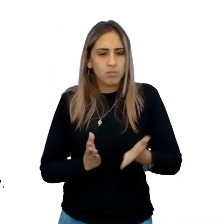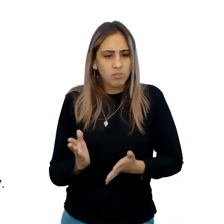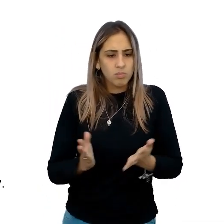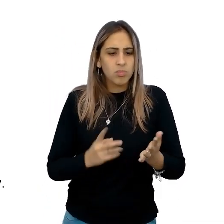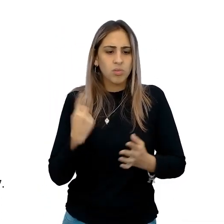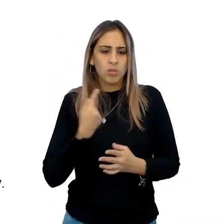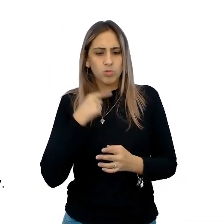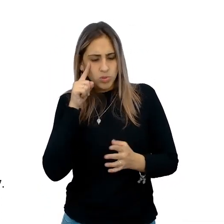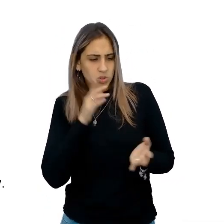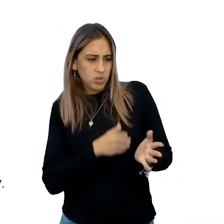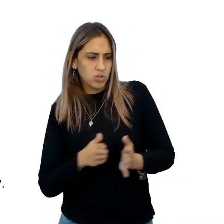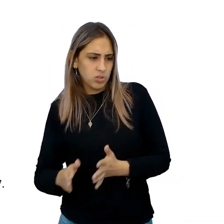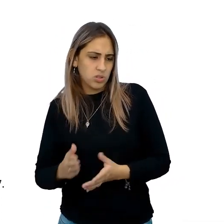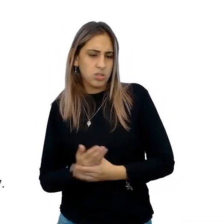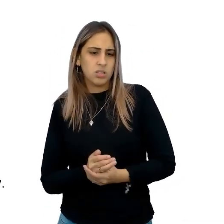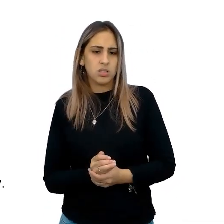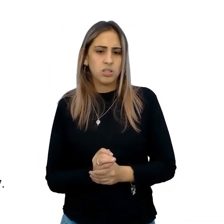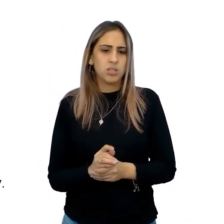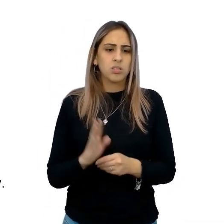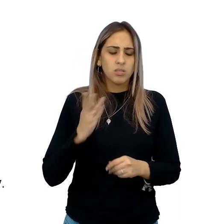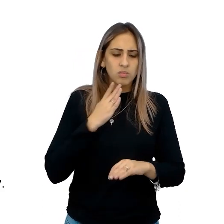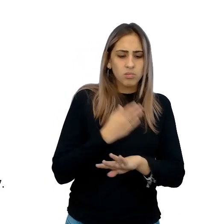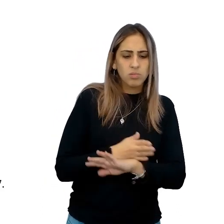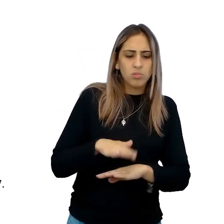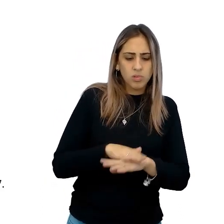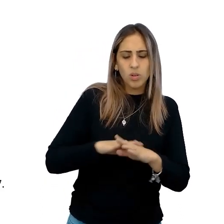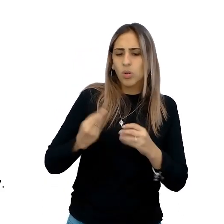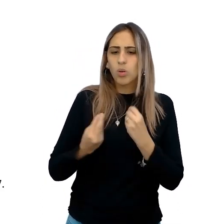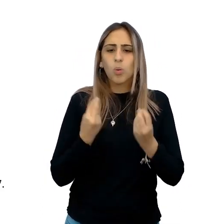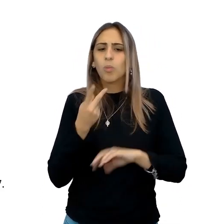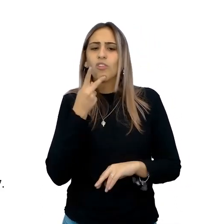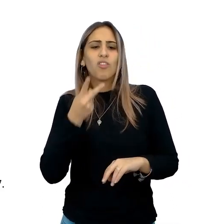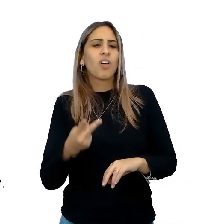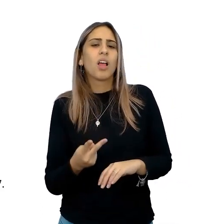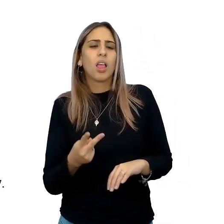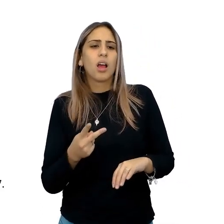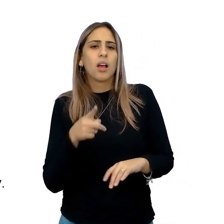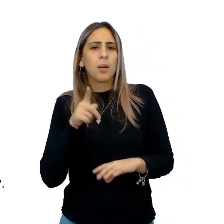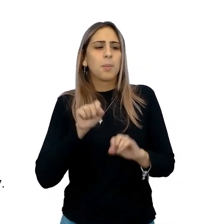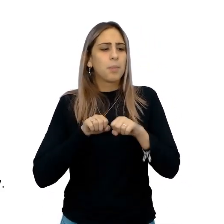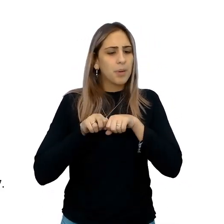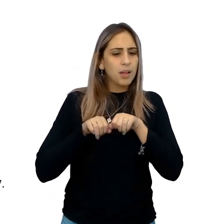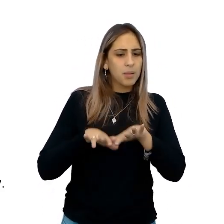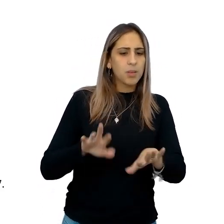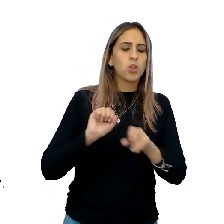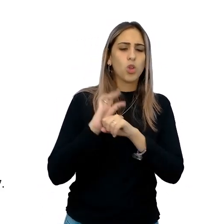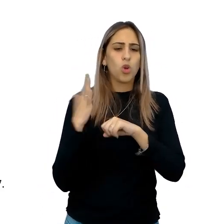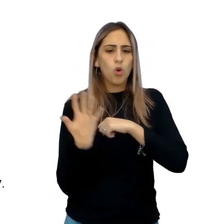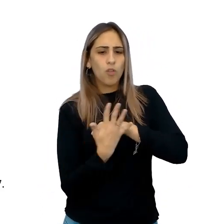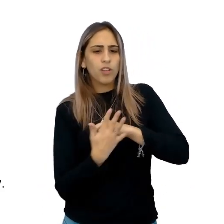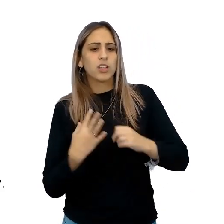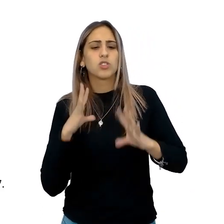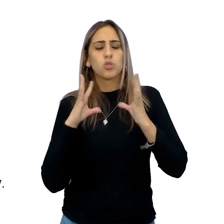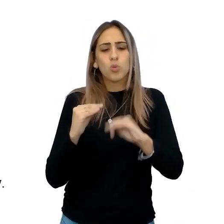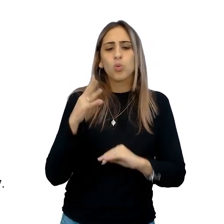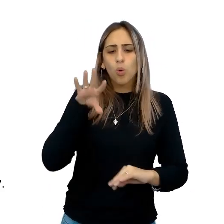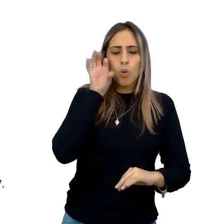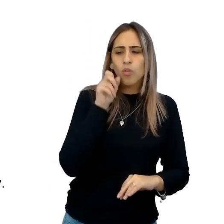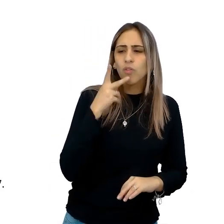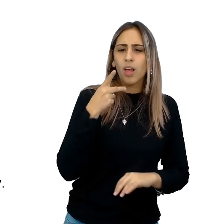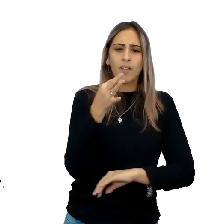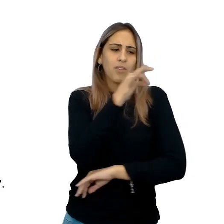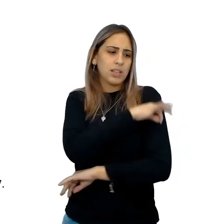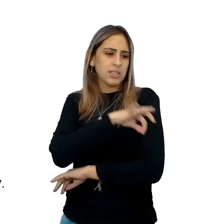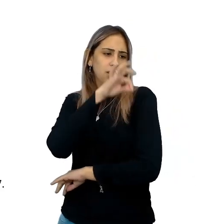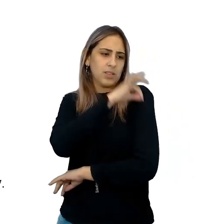nosso cotidiano, né? Então vamos conversar não tem como não falar, né, da pandemia, do Covid, todo mundo ouve falar de